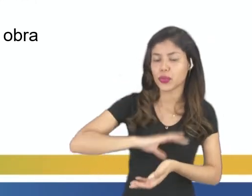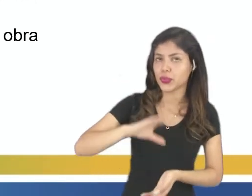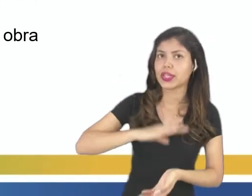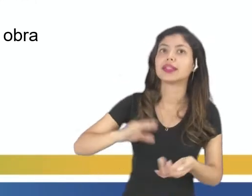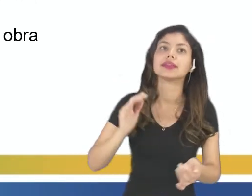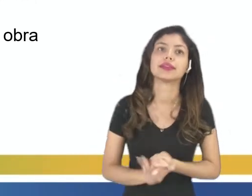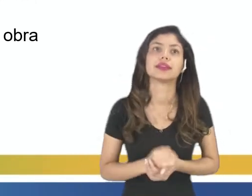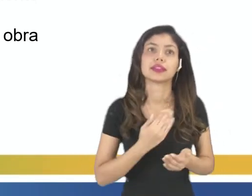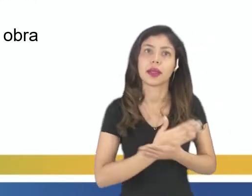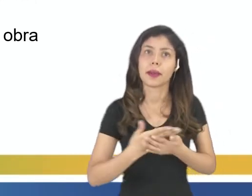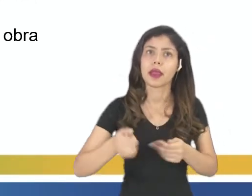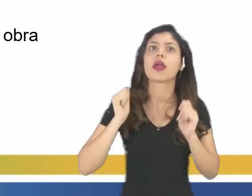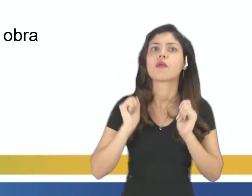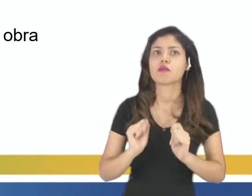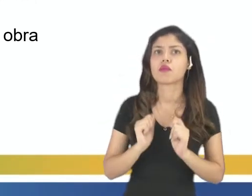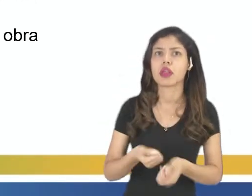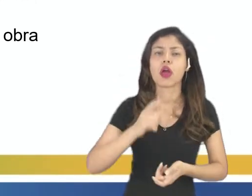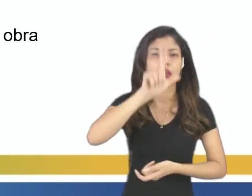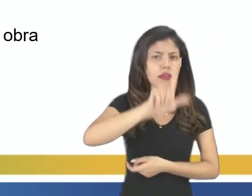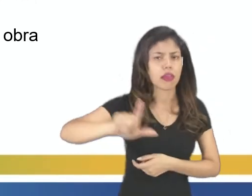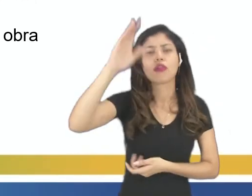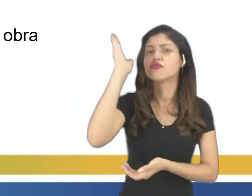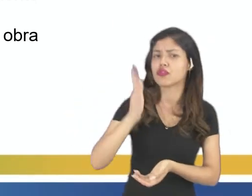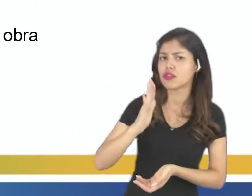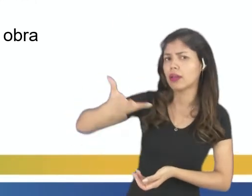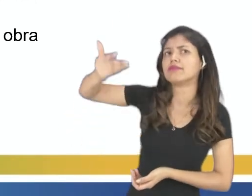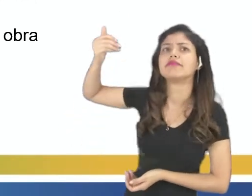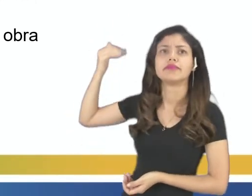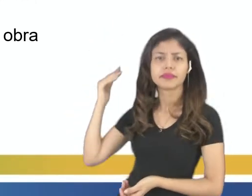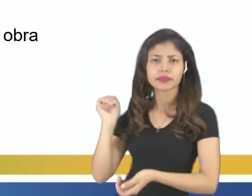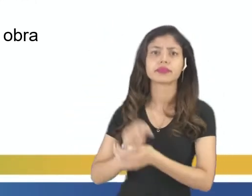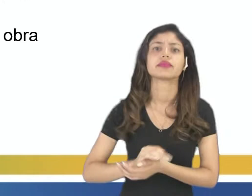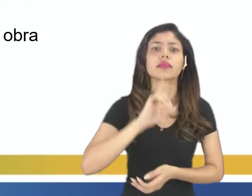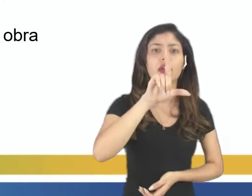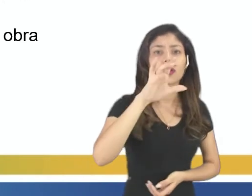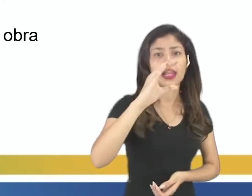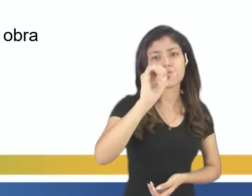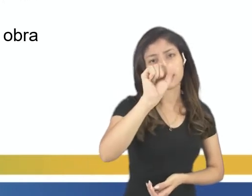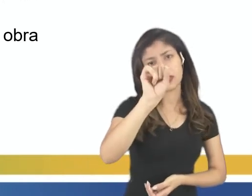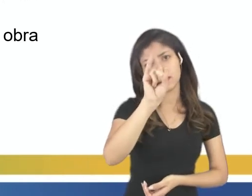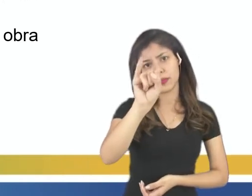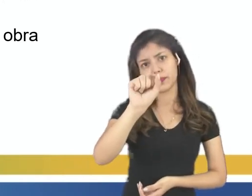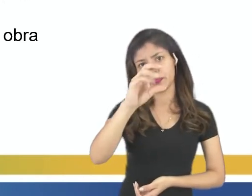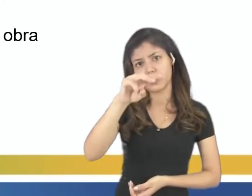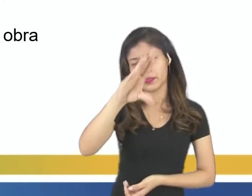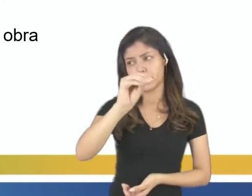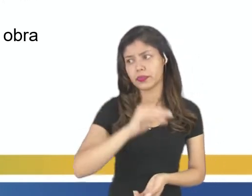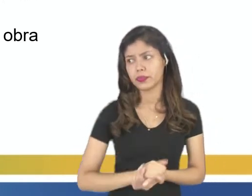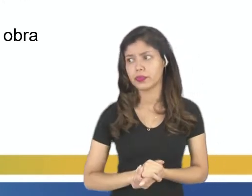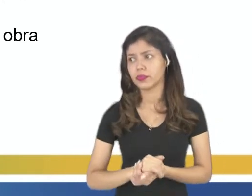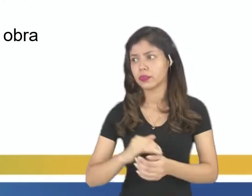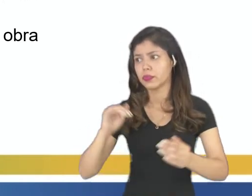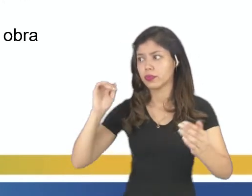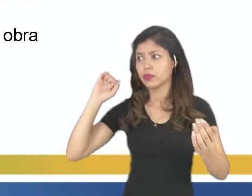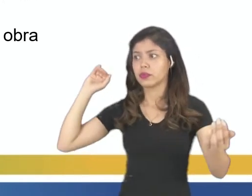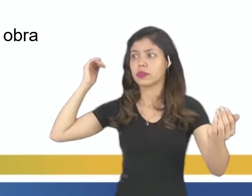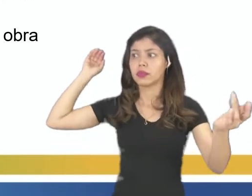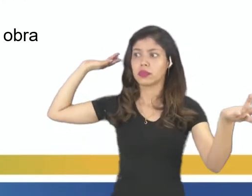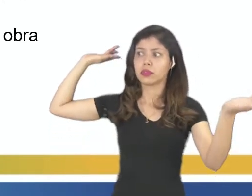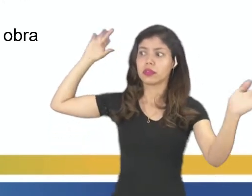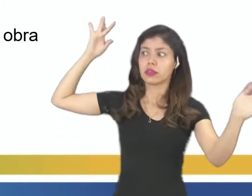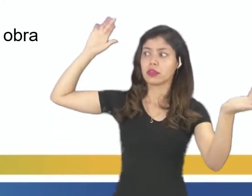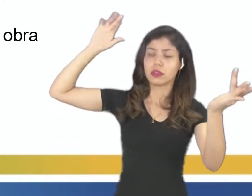que pertencia ao movimento literário anterior, que é o classicismo. Tá? No Brasil, o Barroco começa em